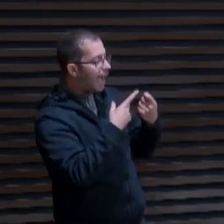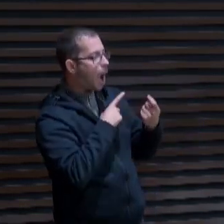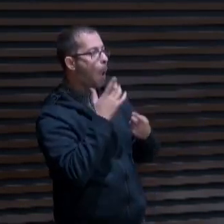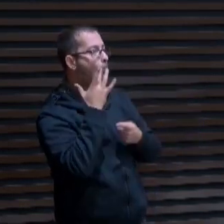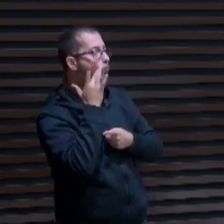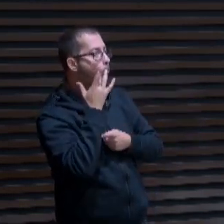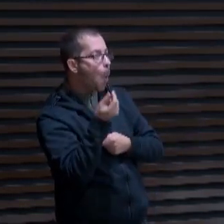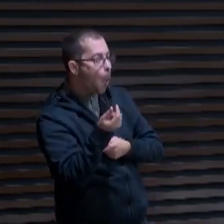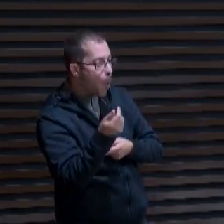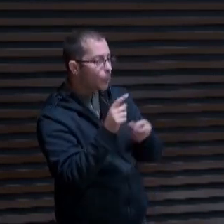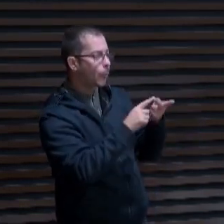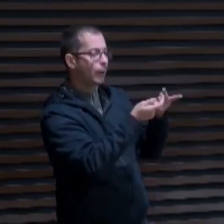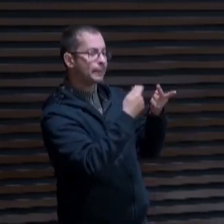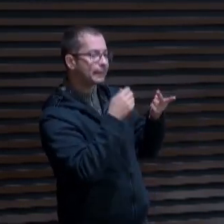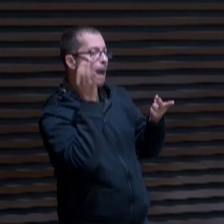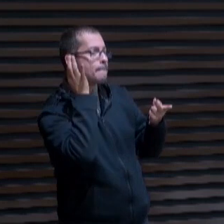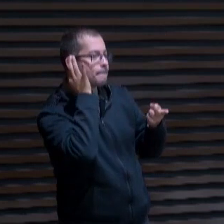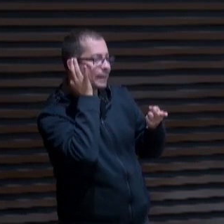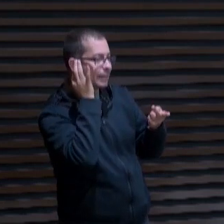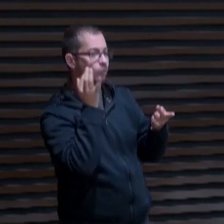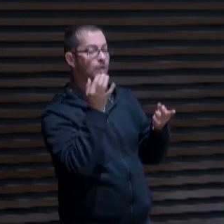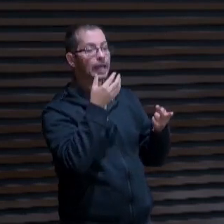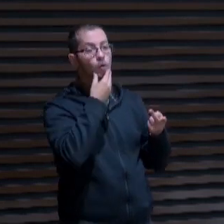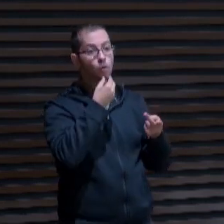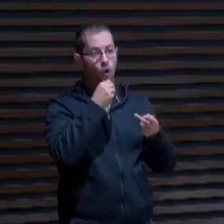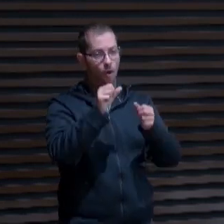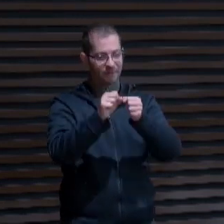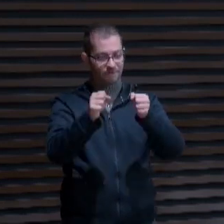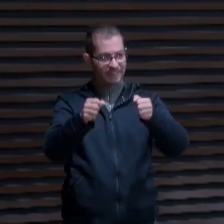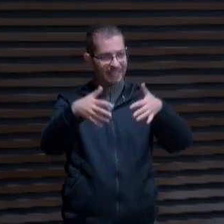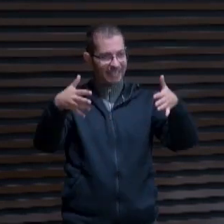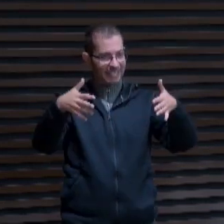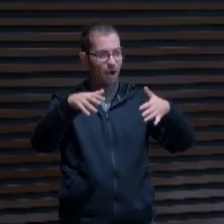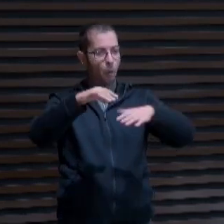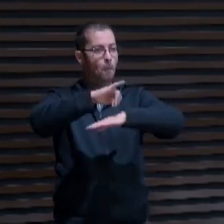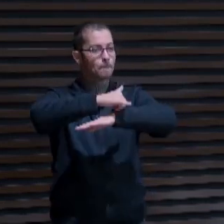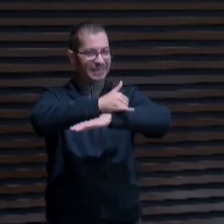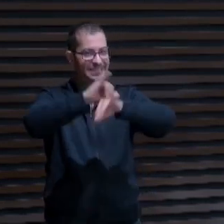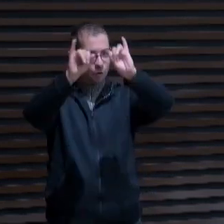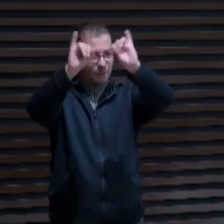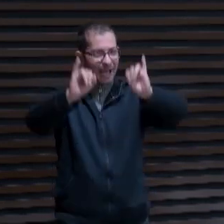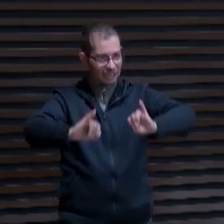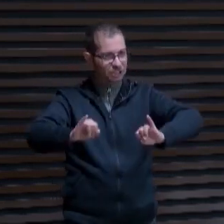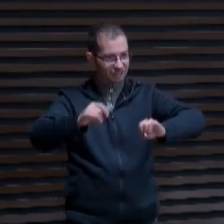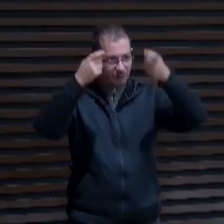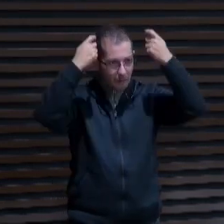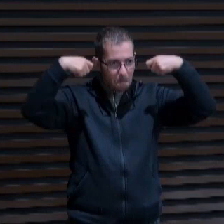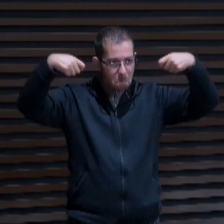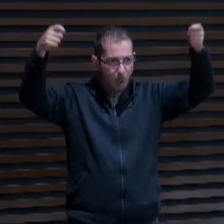faz então um bezerro fundido. Por que um bezerro fundido? Hein? Por que nós